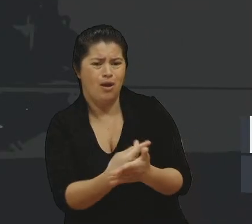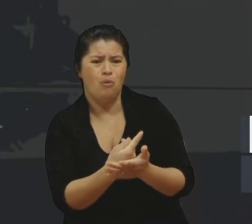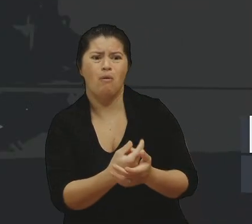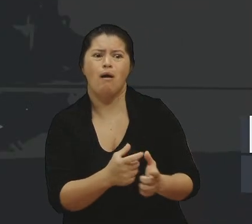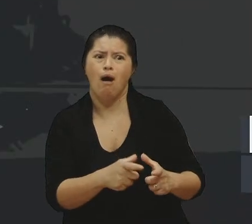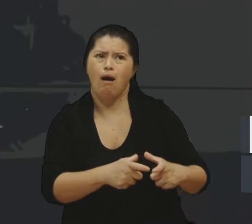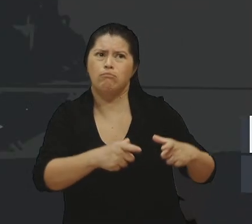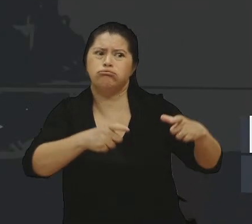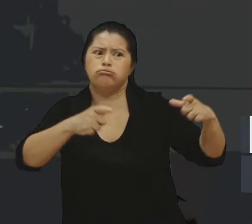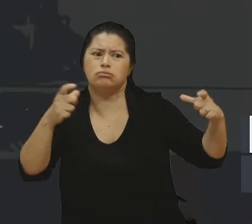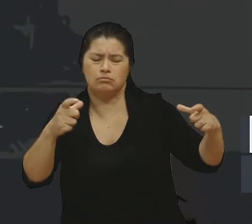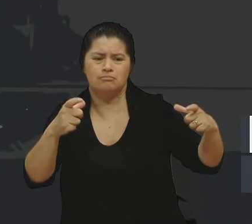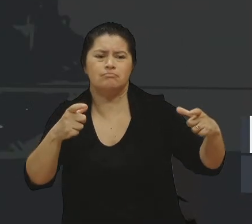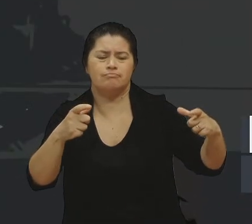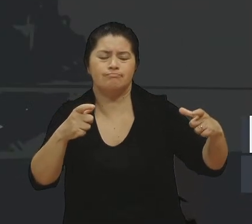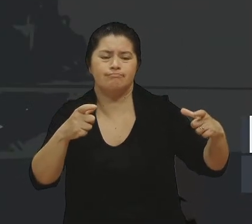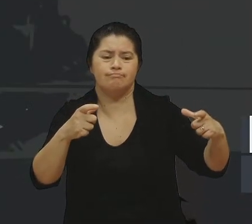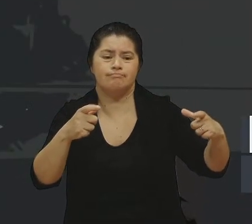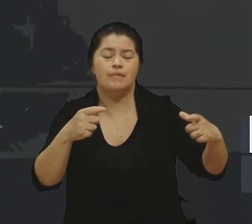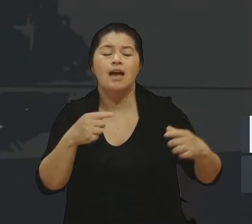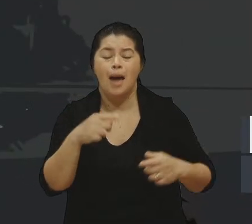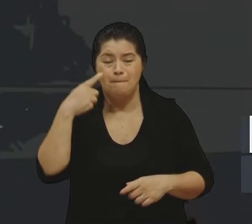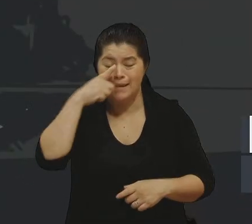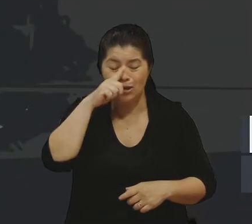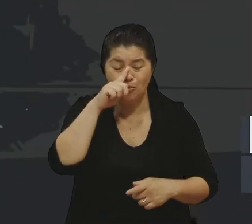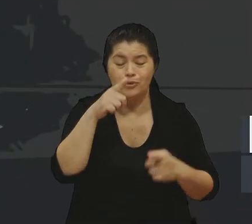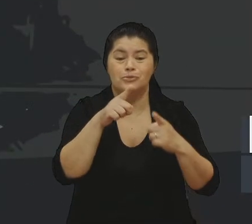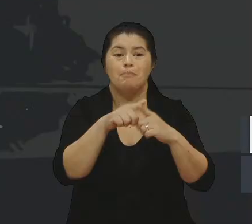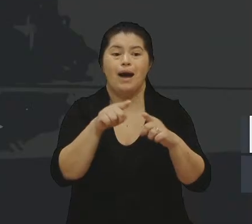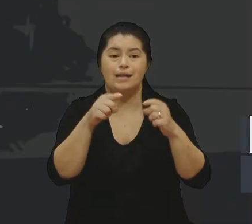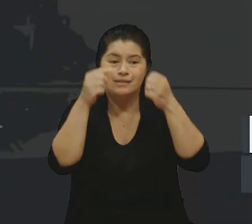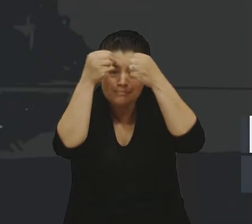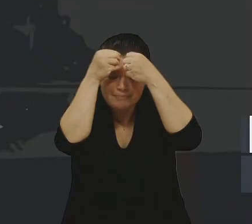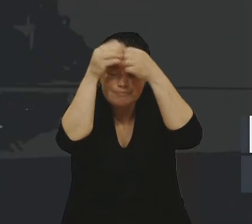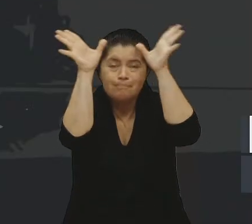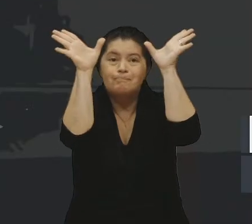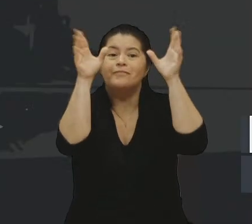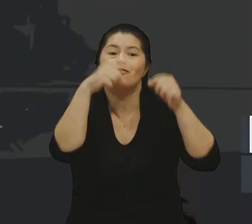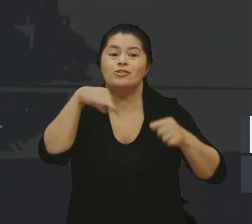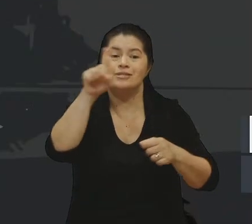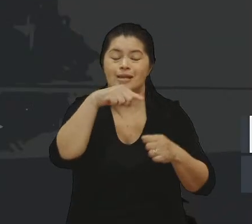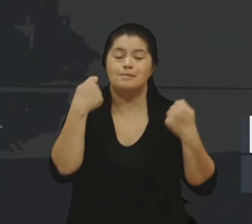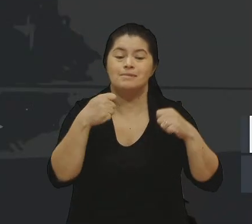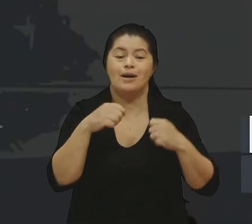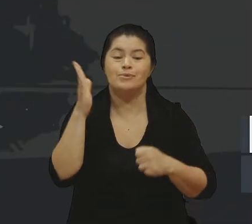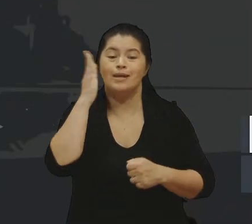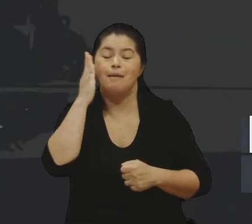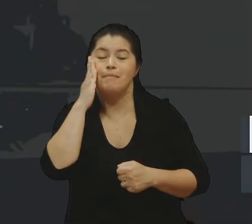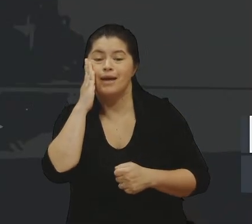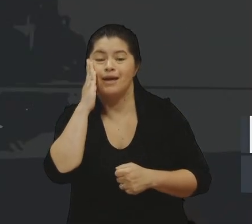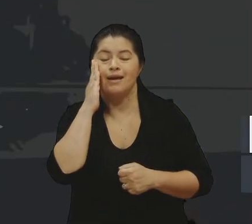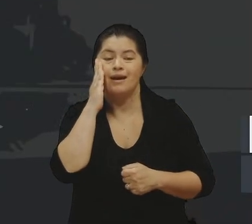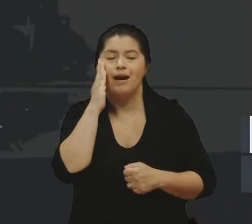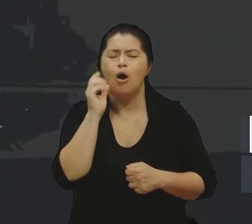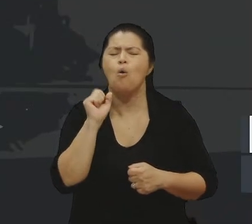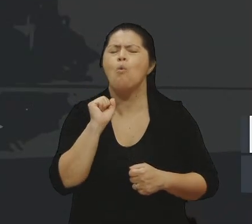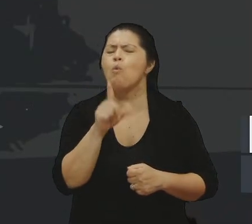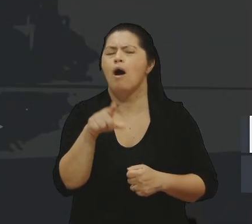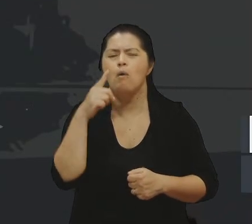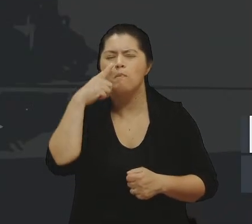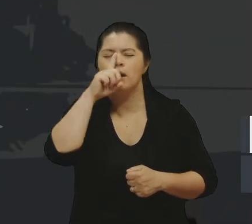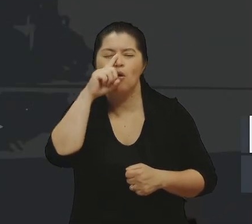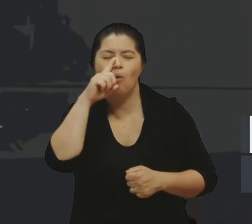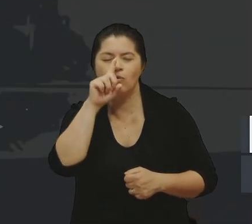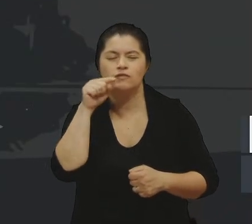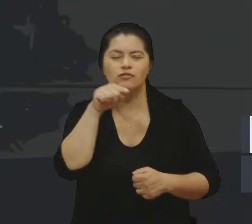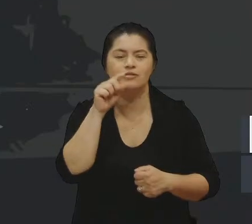Então, correr risco faz parte do jogo e vocês precisam ter a cabeça aberta para isso. Agora, vocês têm que saber qual é o tamanho do risco que vocês estão tomando e,